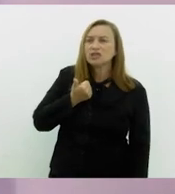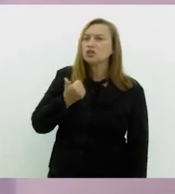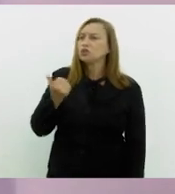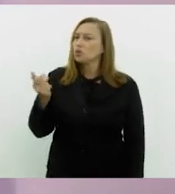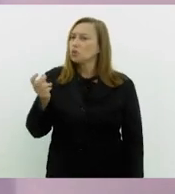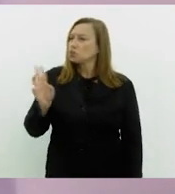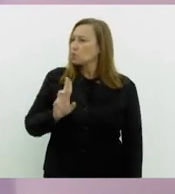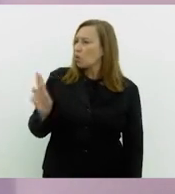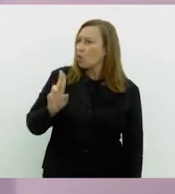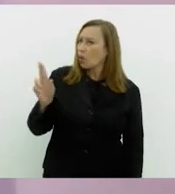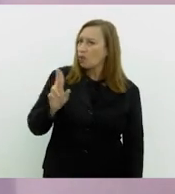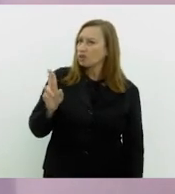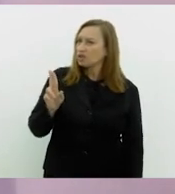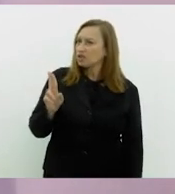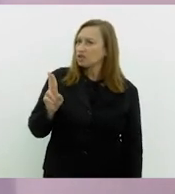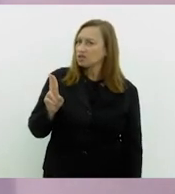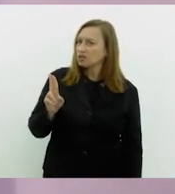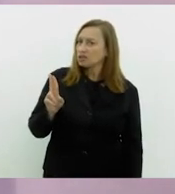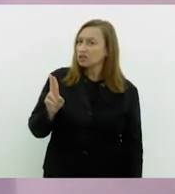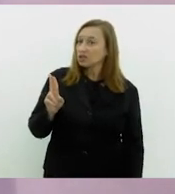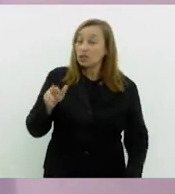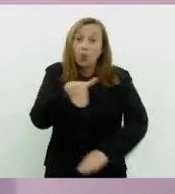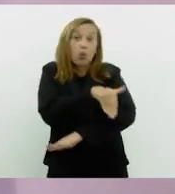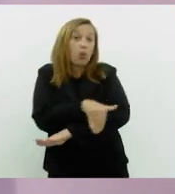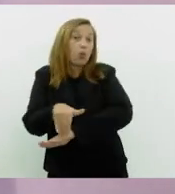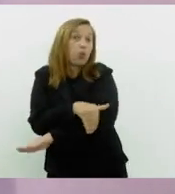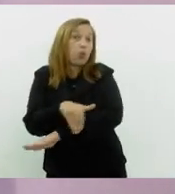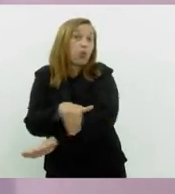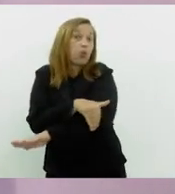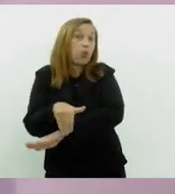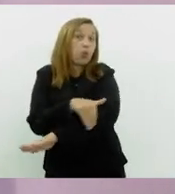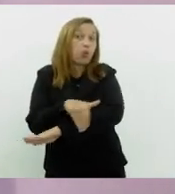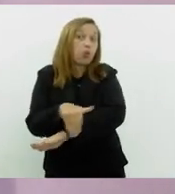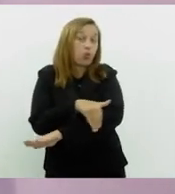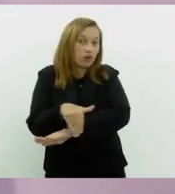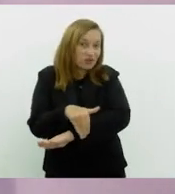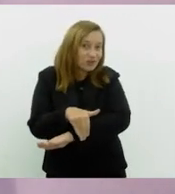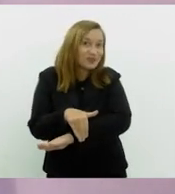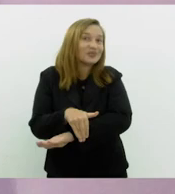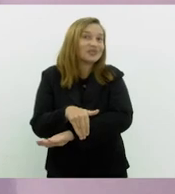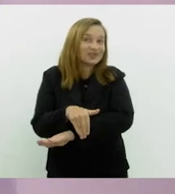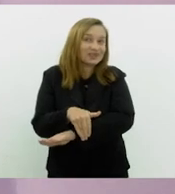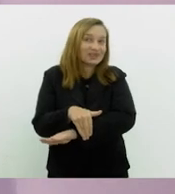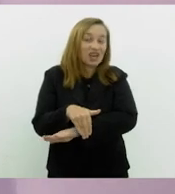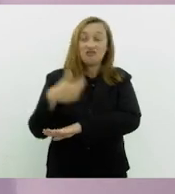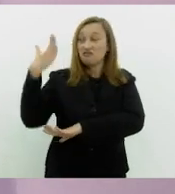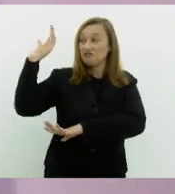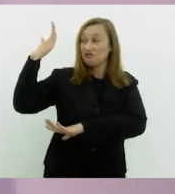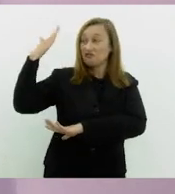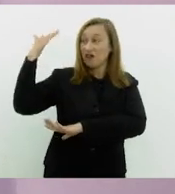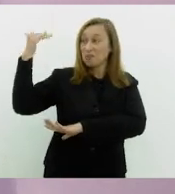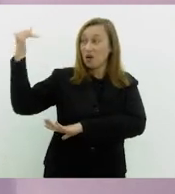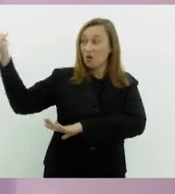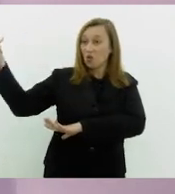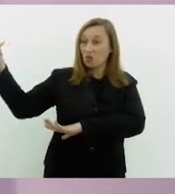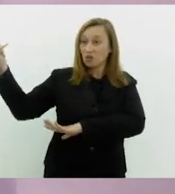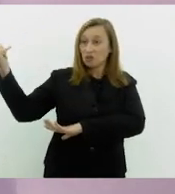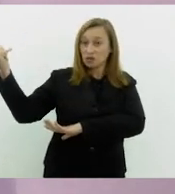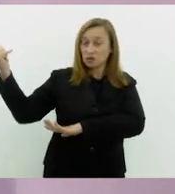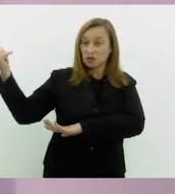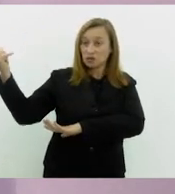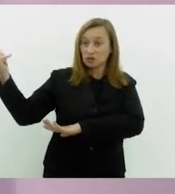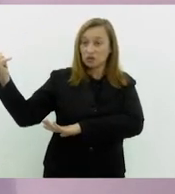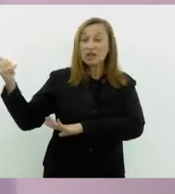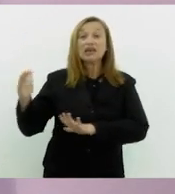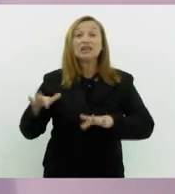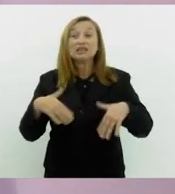que estão nas ruas, né? Estão nas ruas lá, o nome dessa rua é família tal. Ou